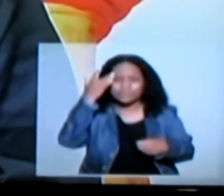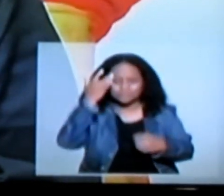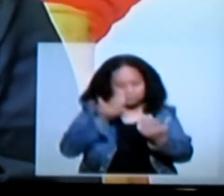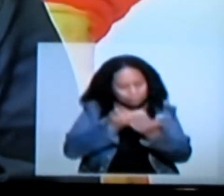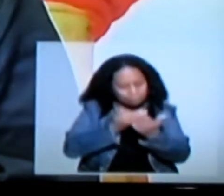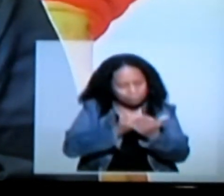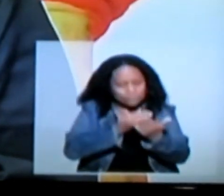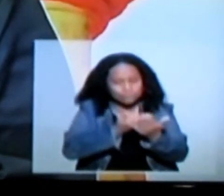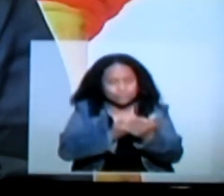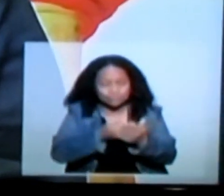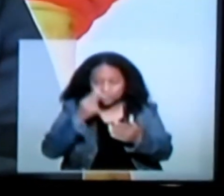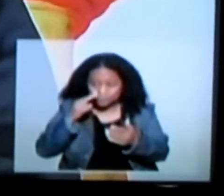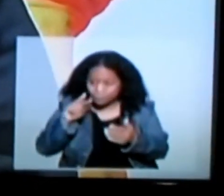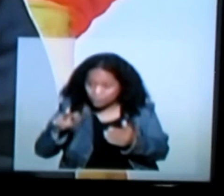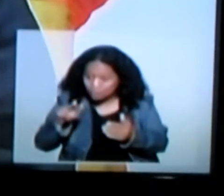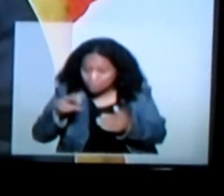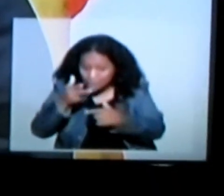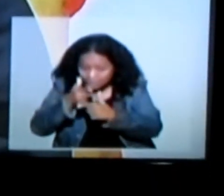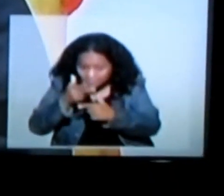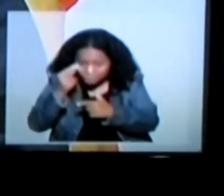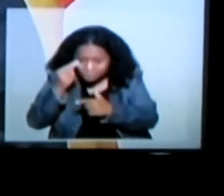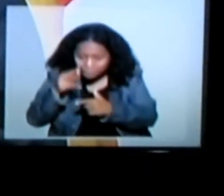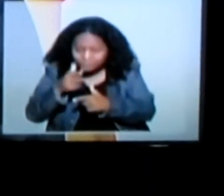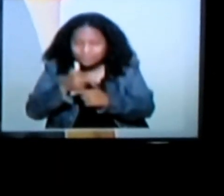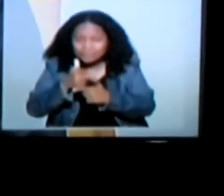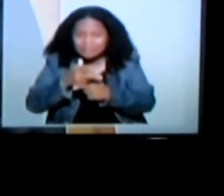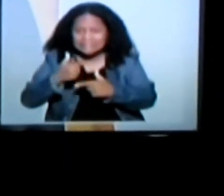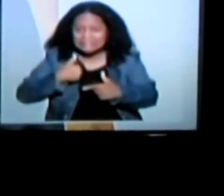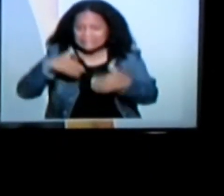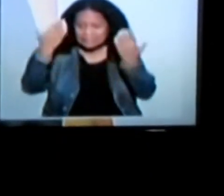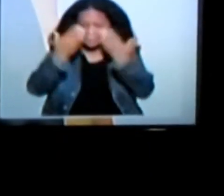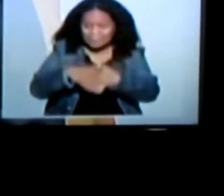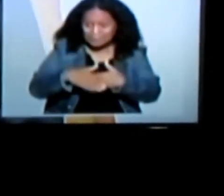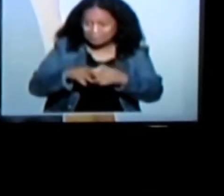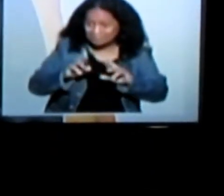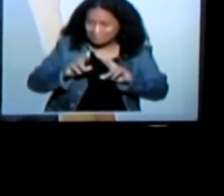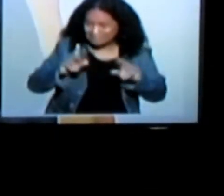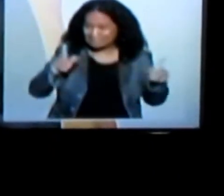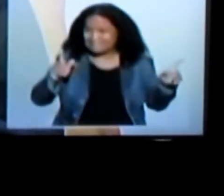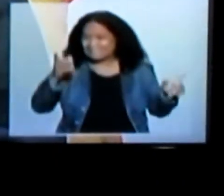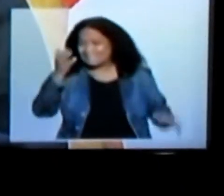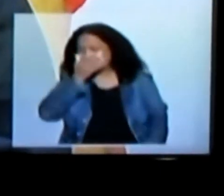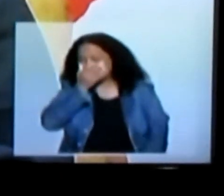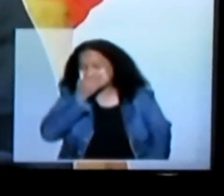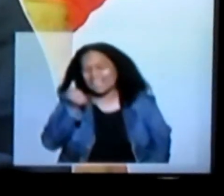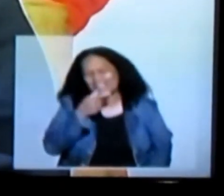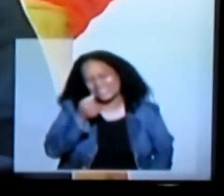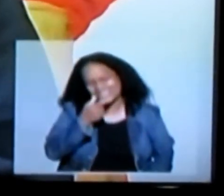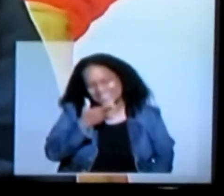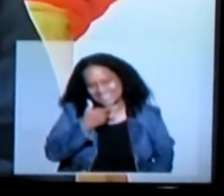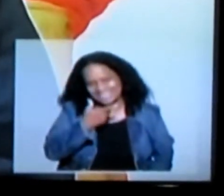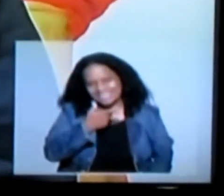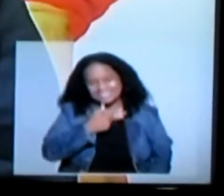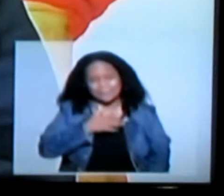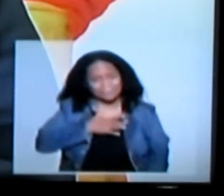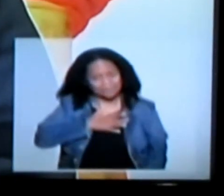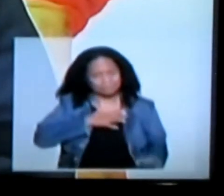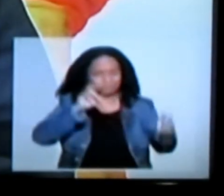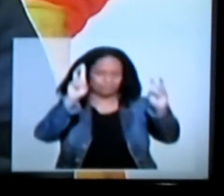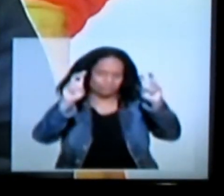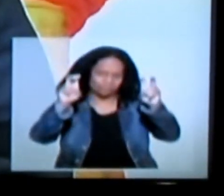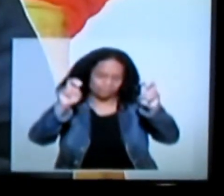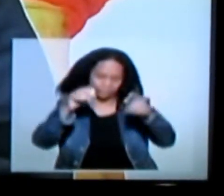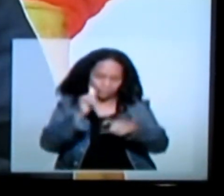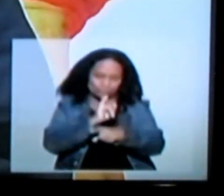que tá estudando isso vai lá e assiste e bota, ah, mas eu quero na minha prova responder de outro jeito. Muito engraçado isso. E aí, na hora de título